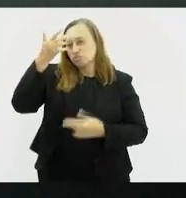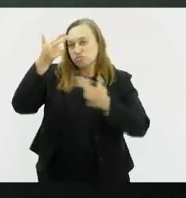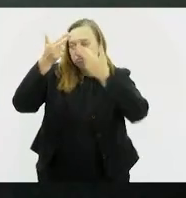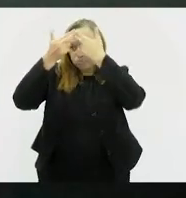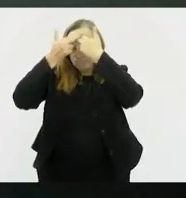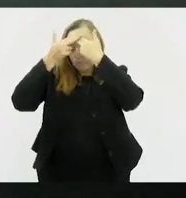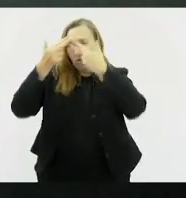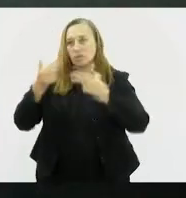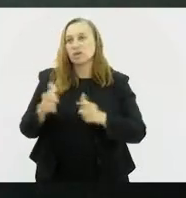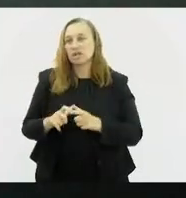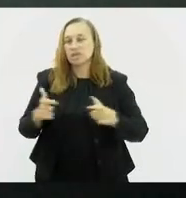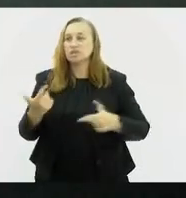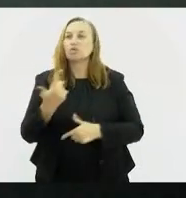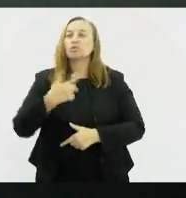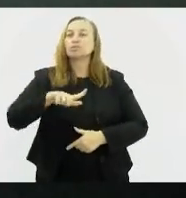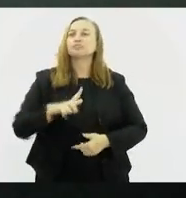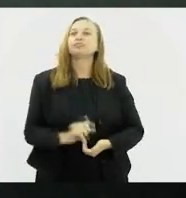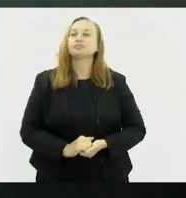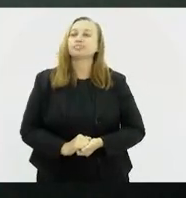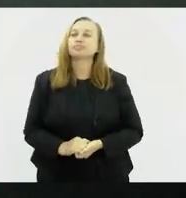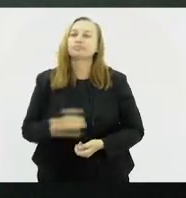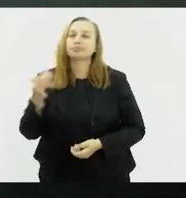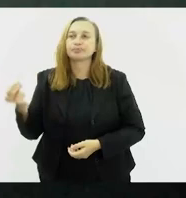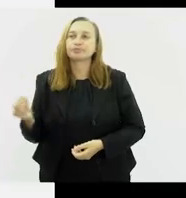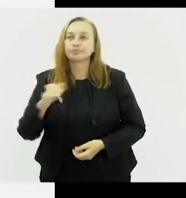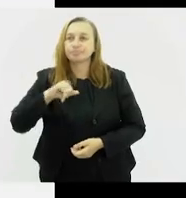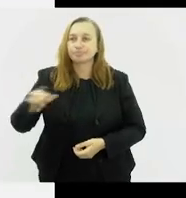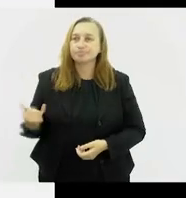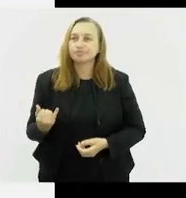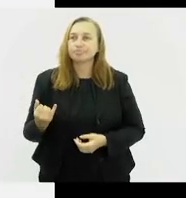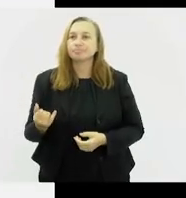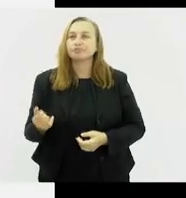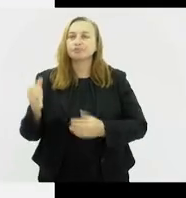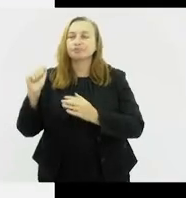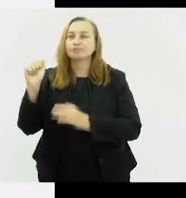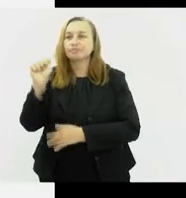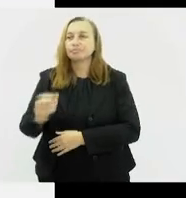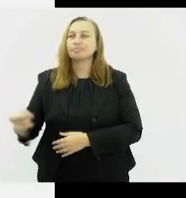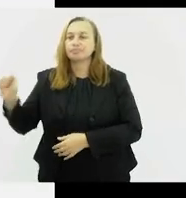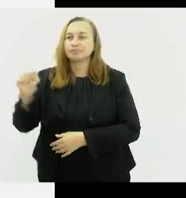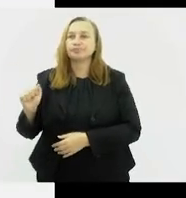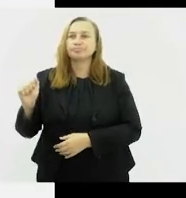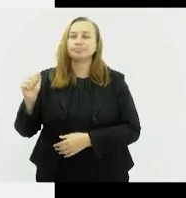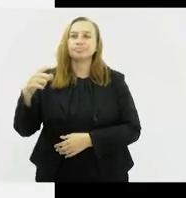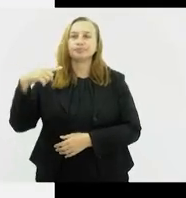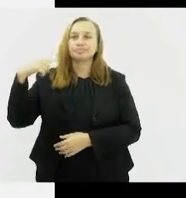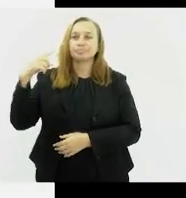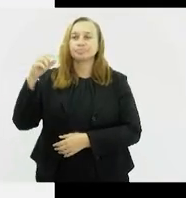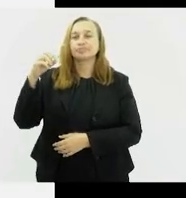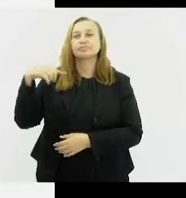Próximo. Então, aproveitando a Associação de Advogados de São Paulo, agora recente, de